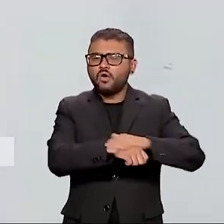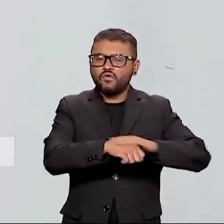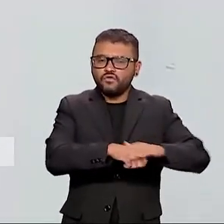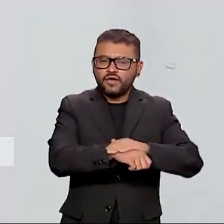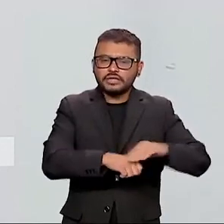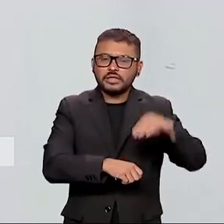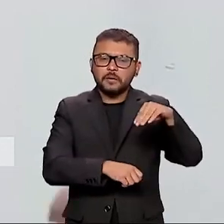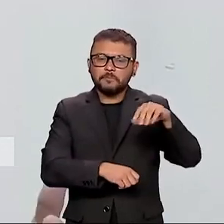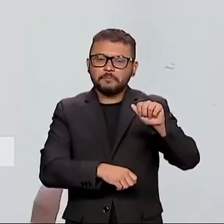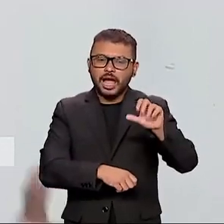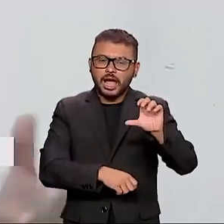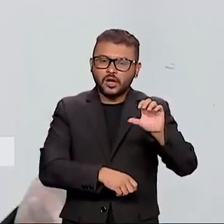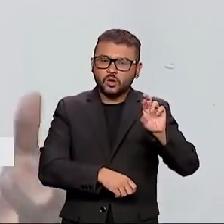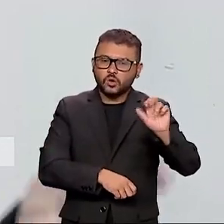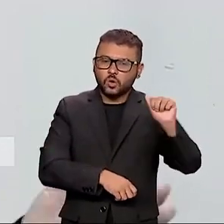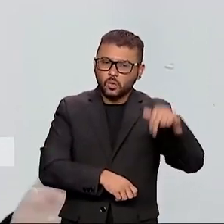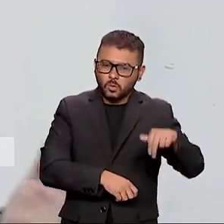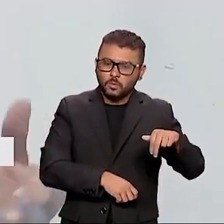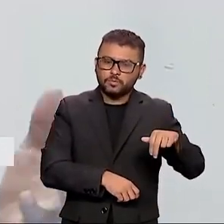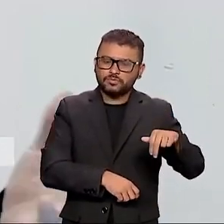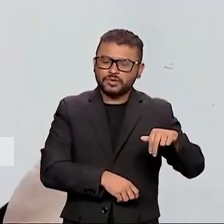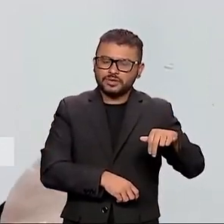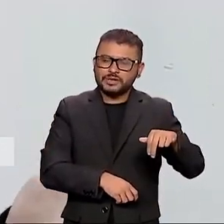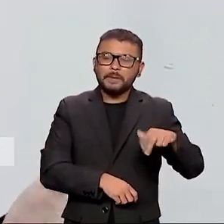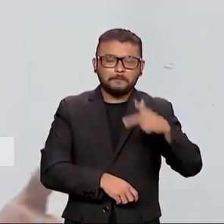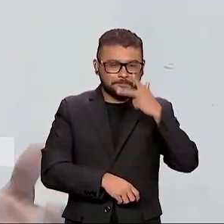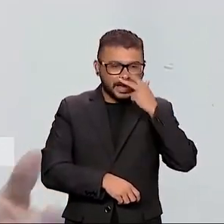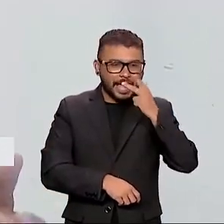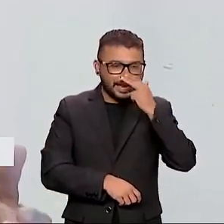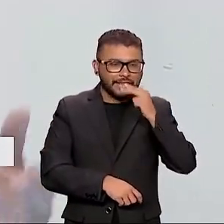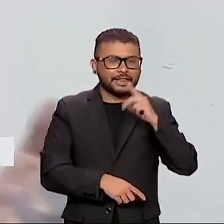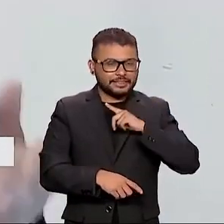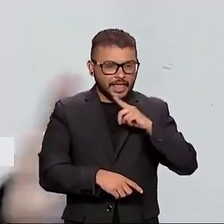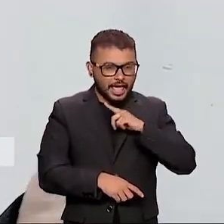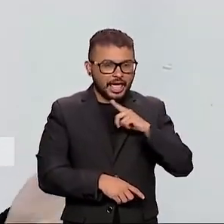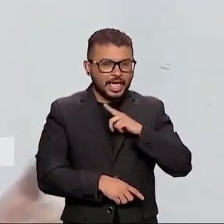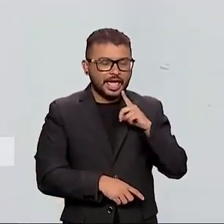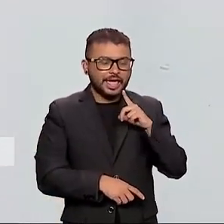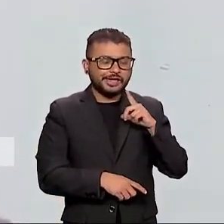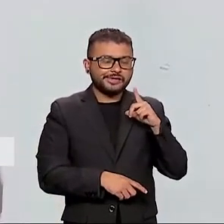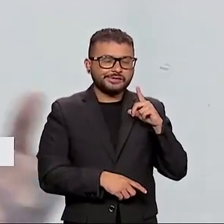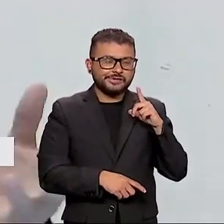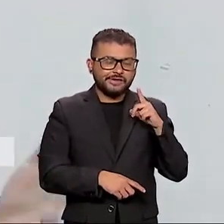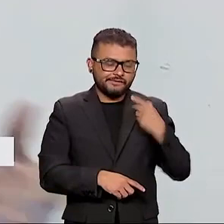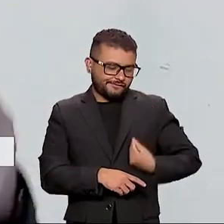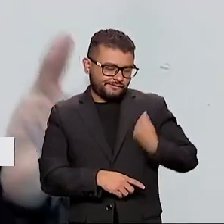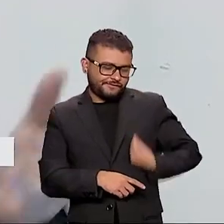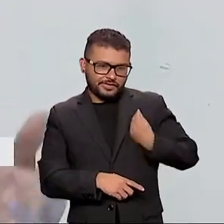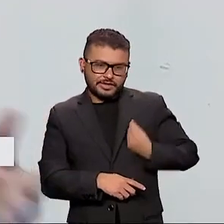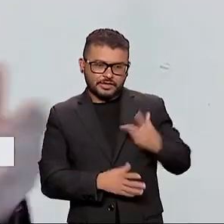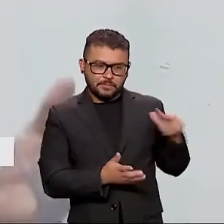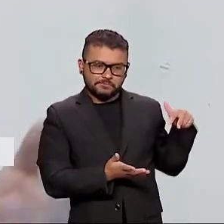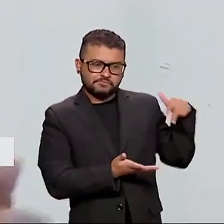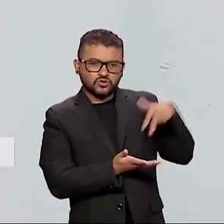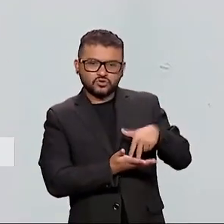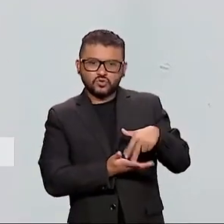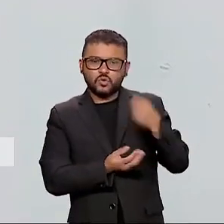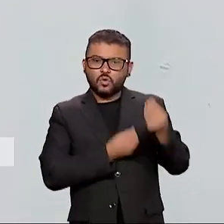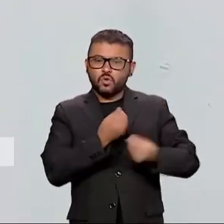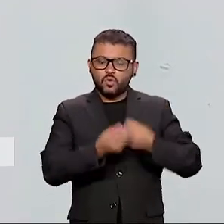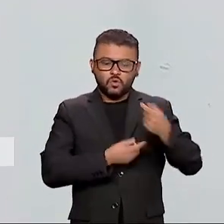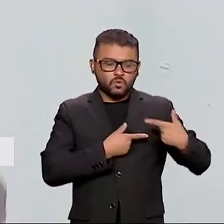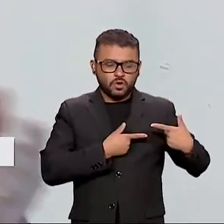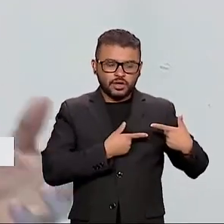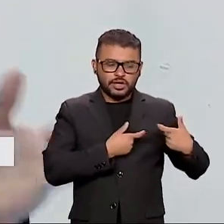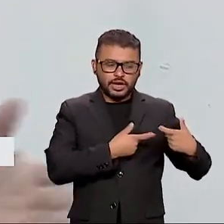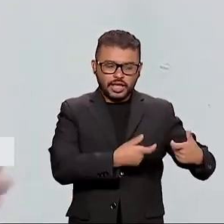Porque é muito evidente a diferença de visão, de postura de encarar a questão do